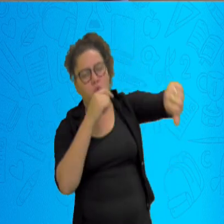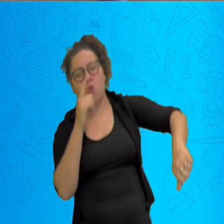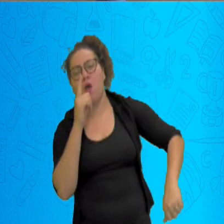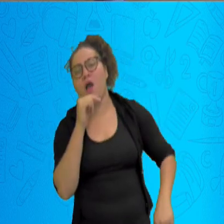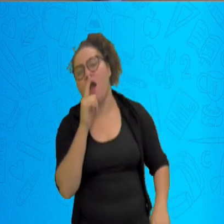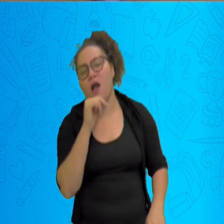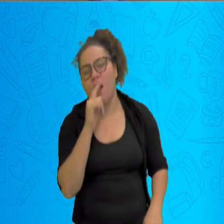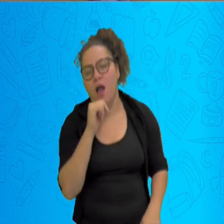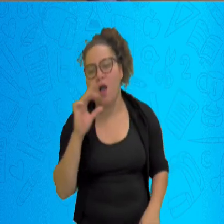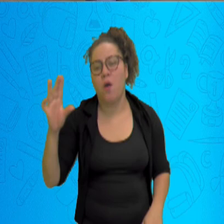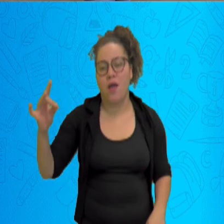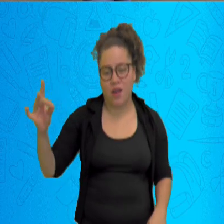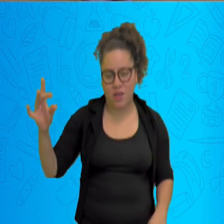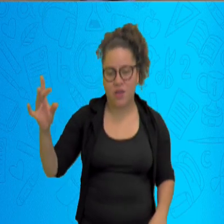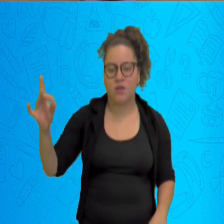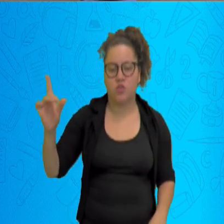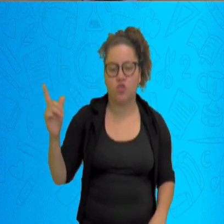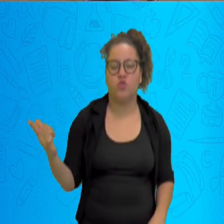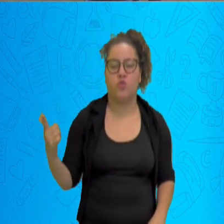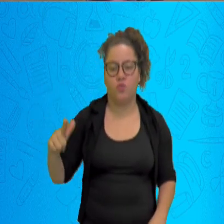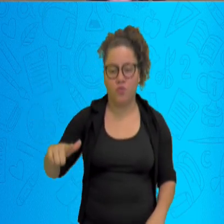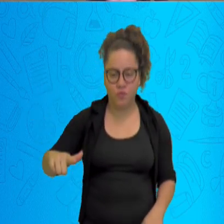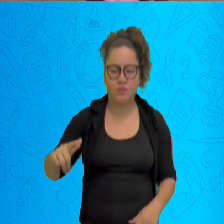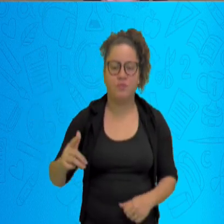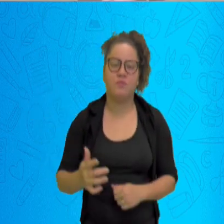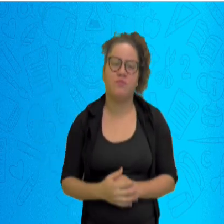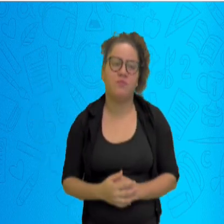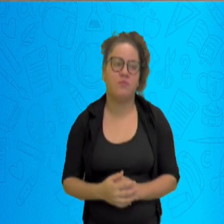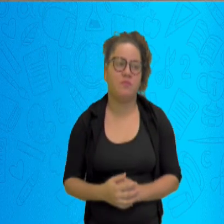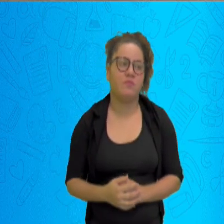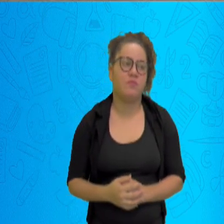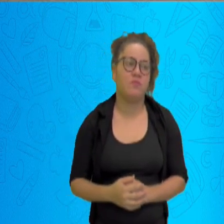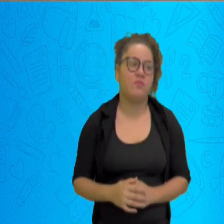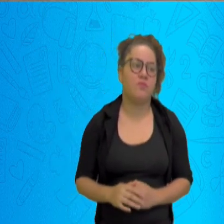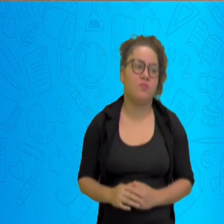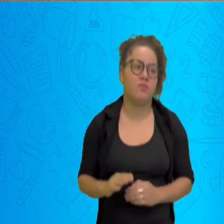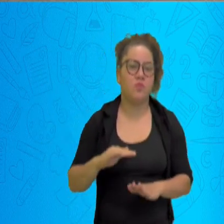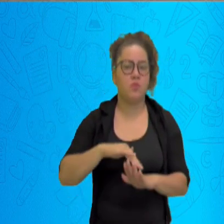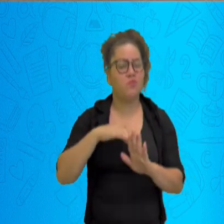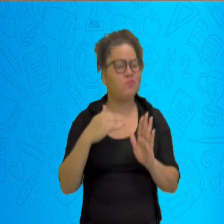a ser líquida novamente.